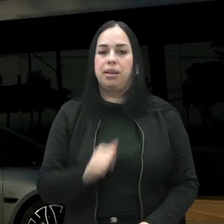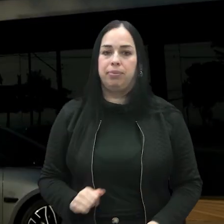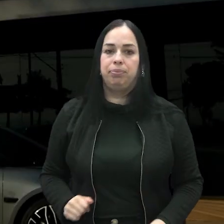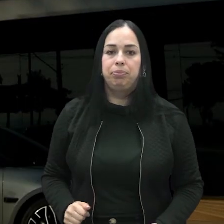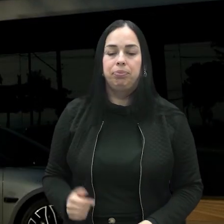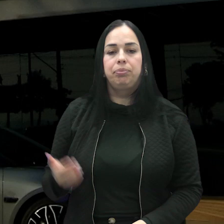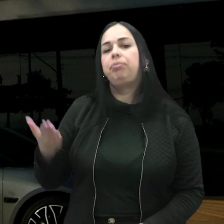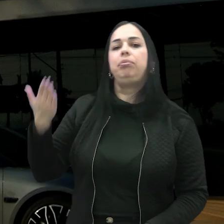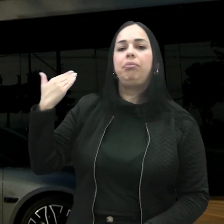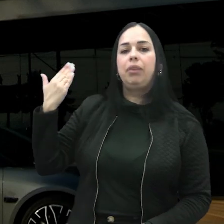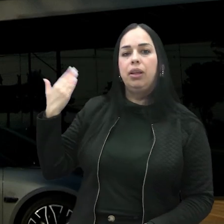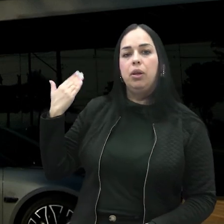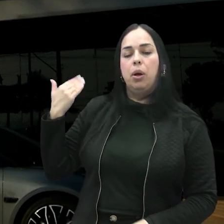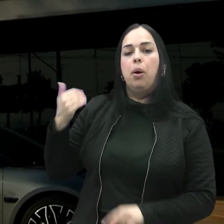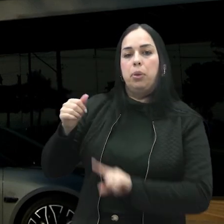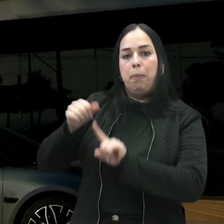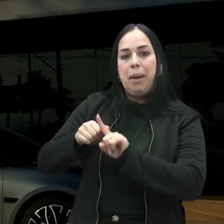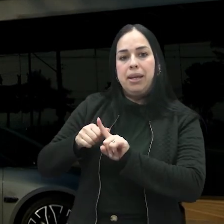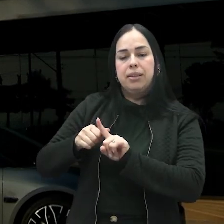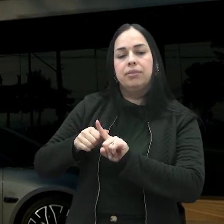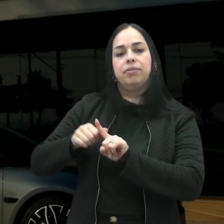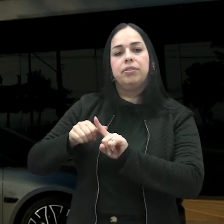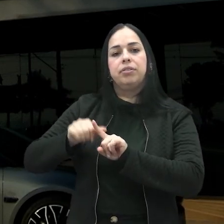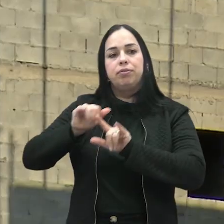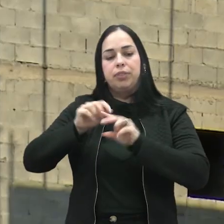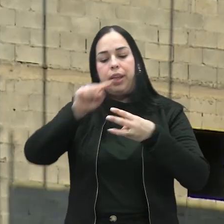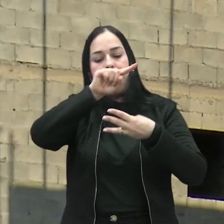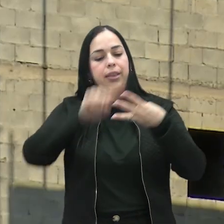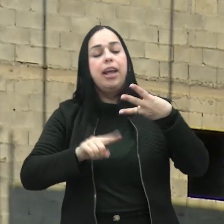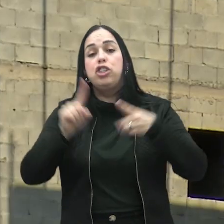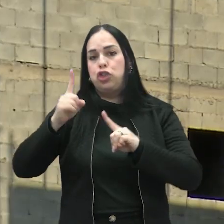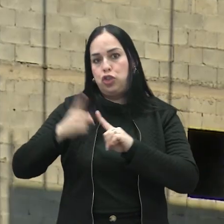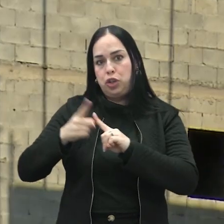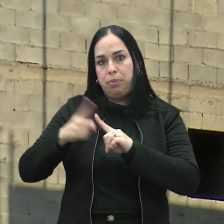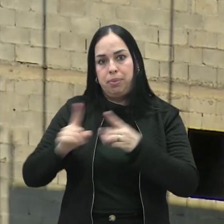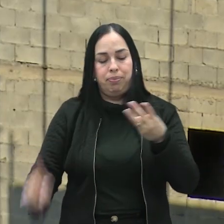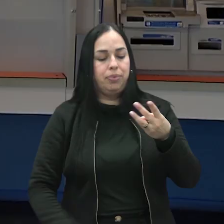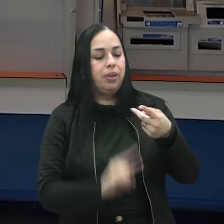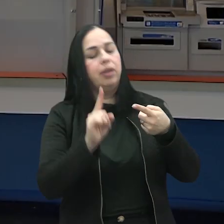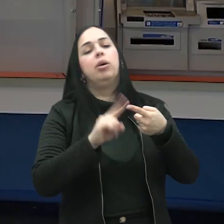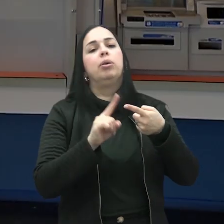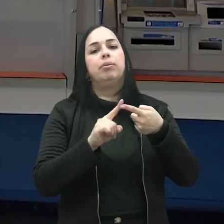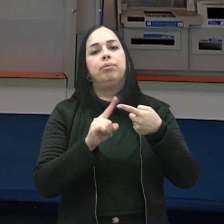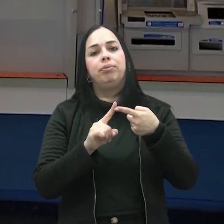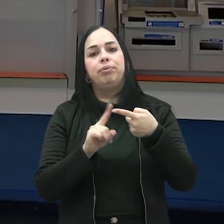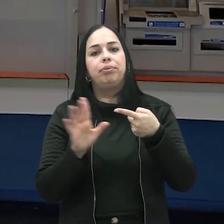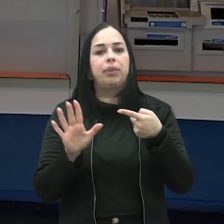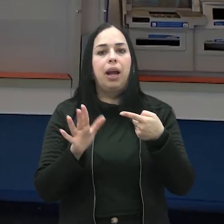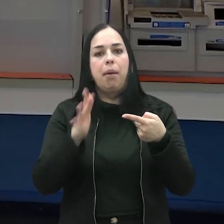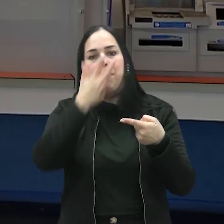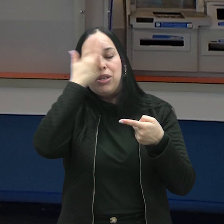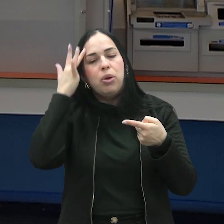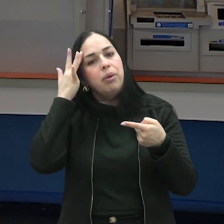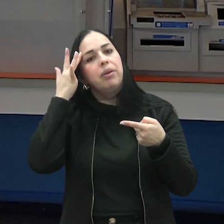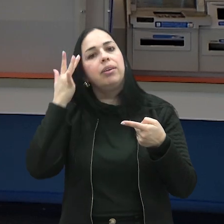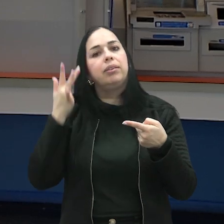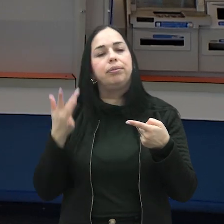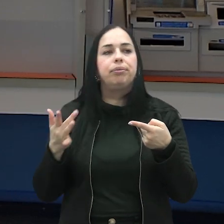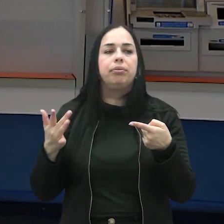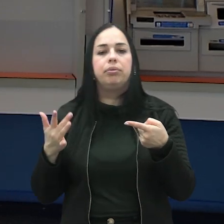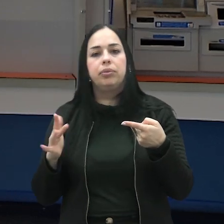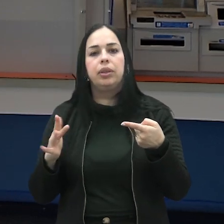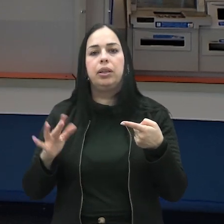Até o início do mês, eram 3 classificações de renda que se enquadravam no programa. Na faixa 1, a pessoa